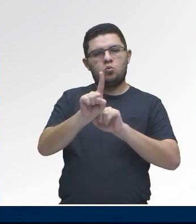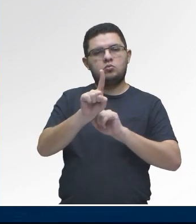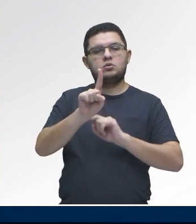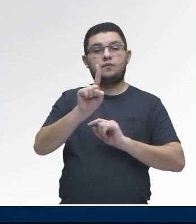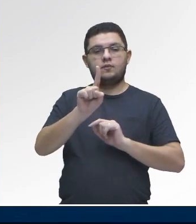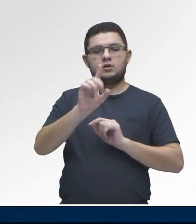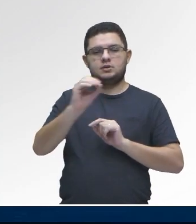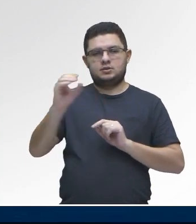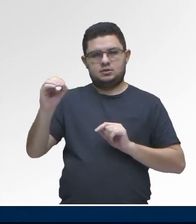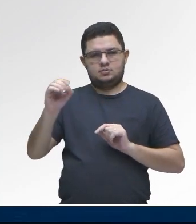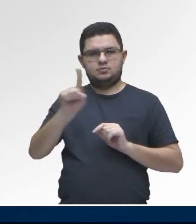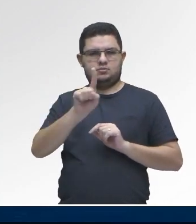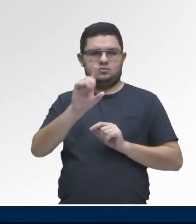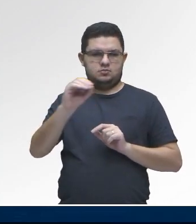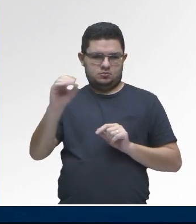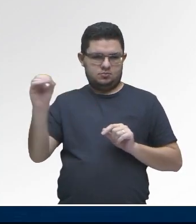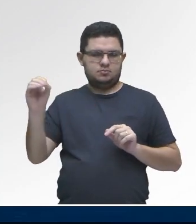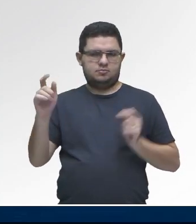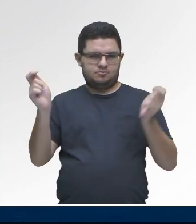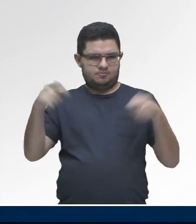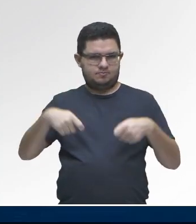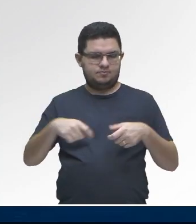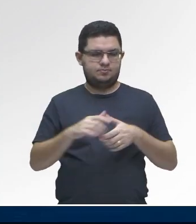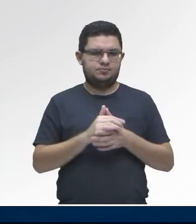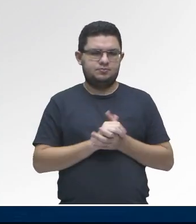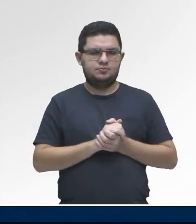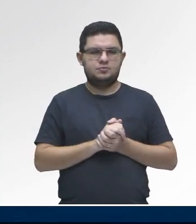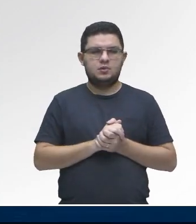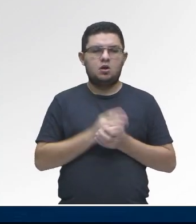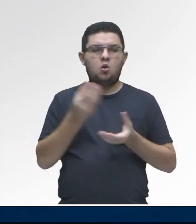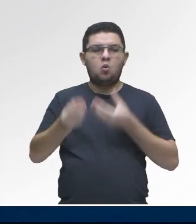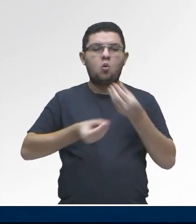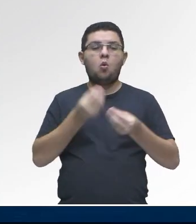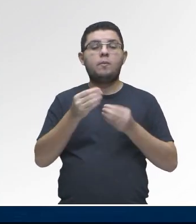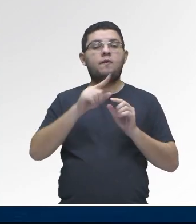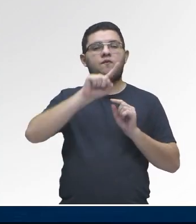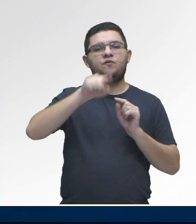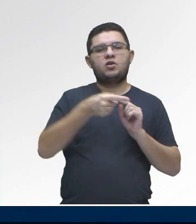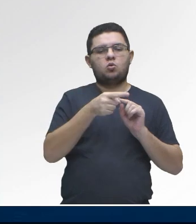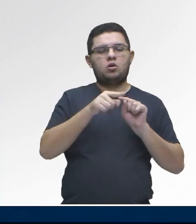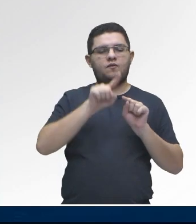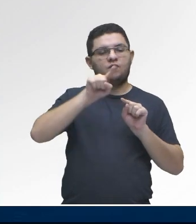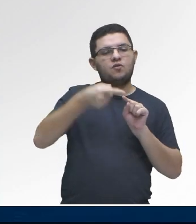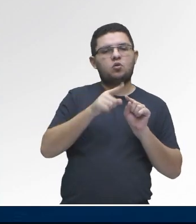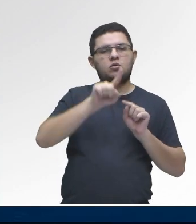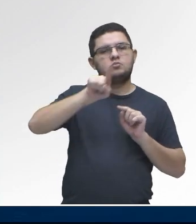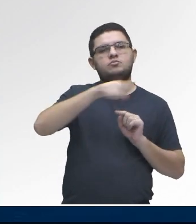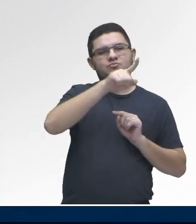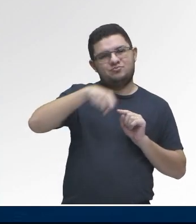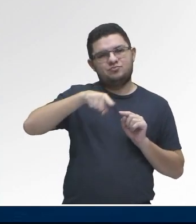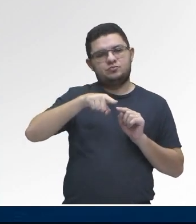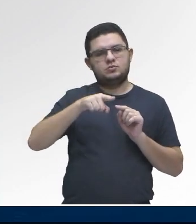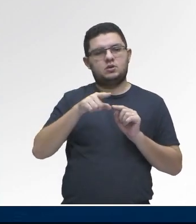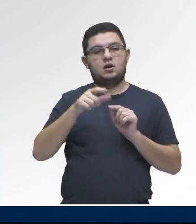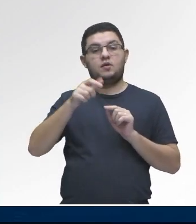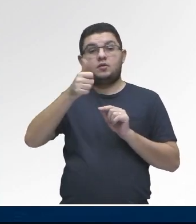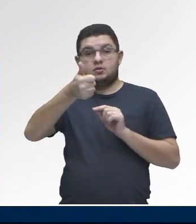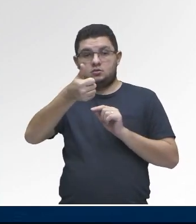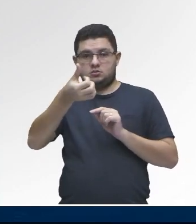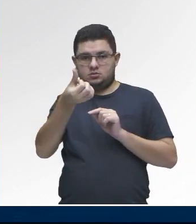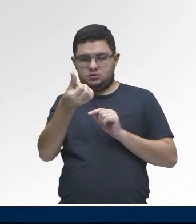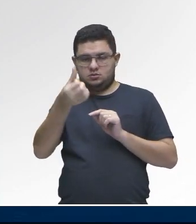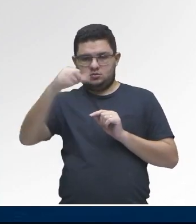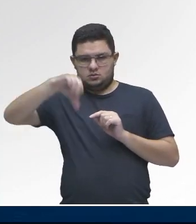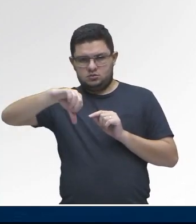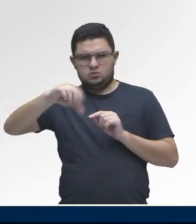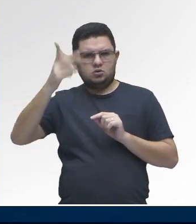vírgula e escreve o número 169 em cima. Então essa